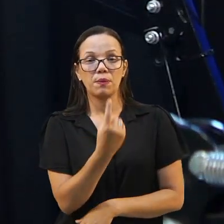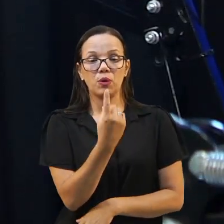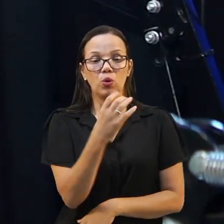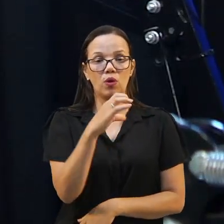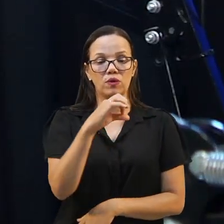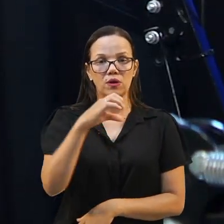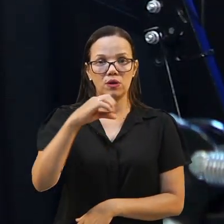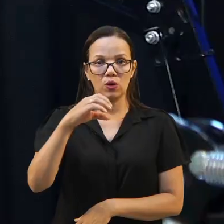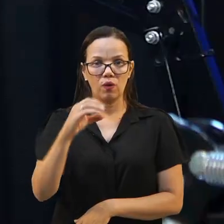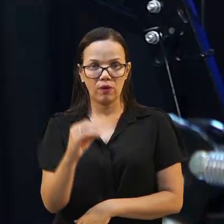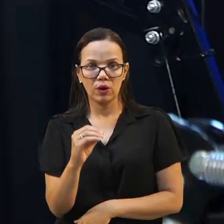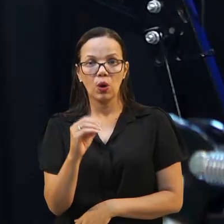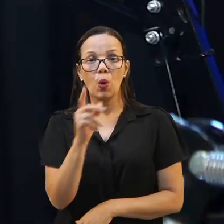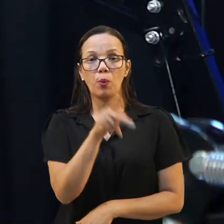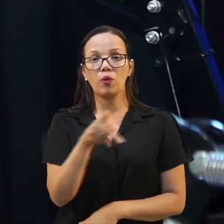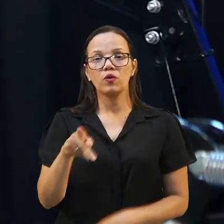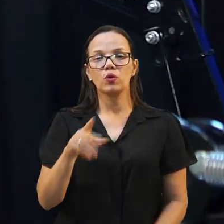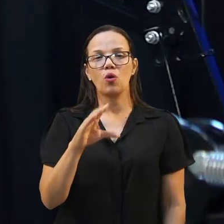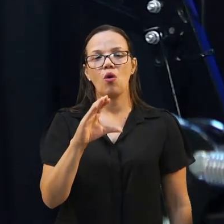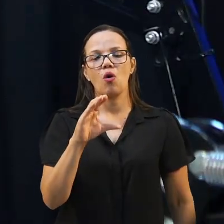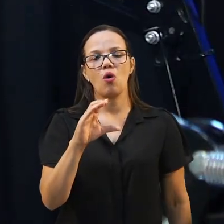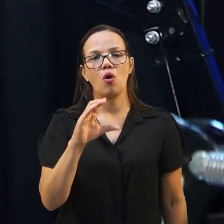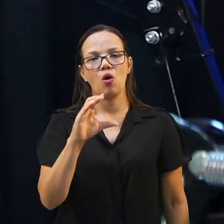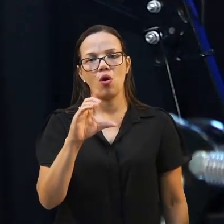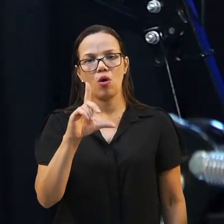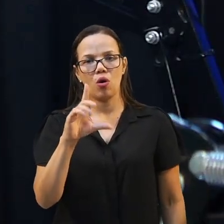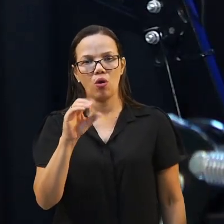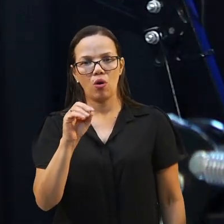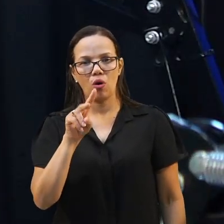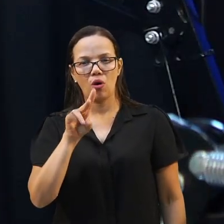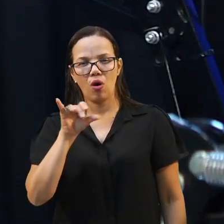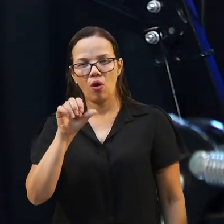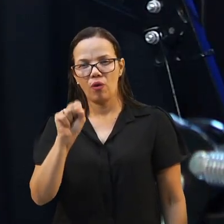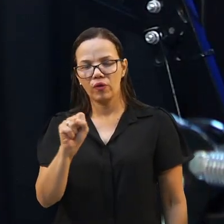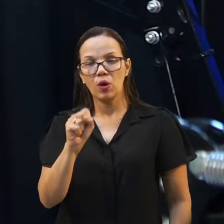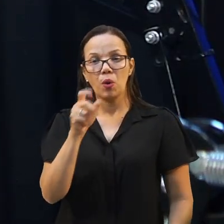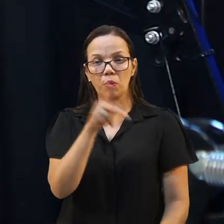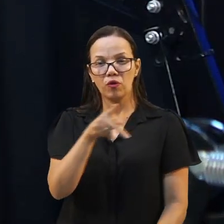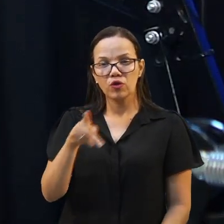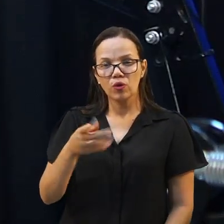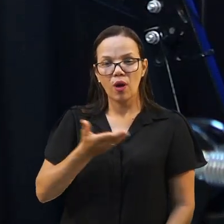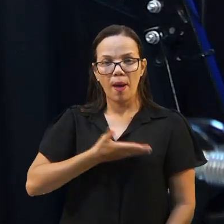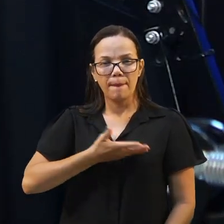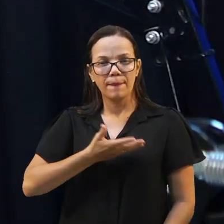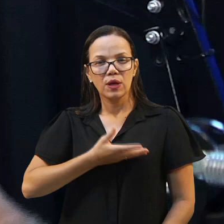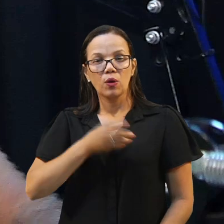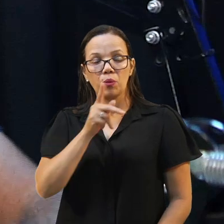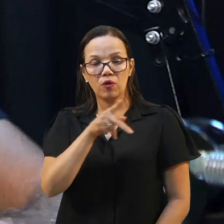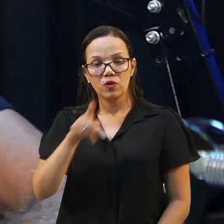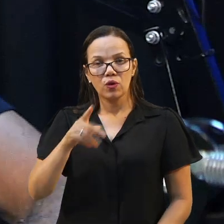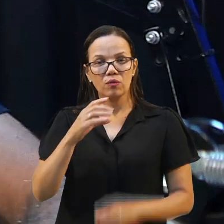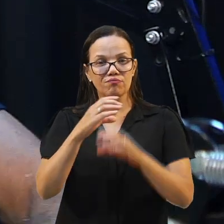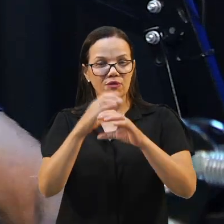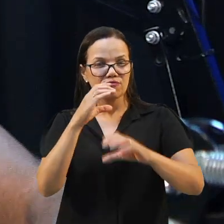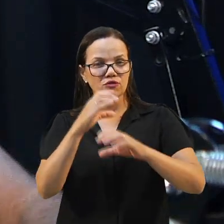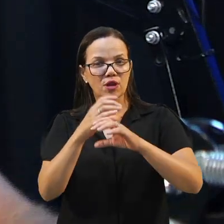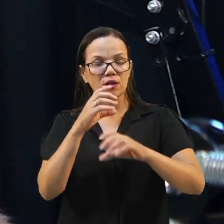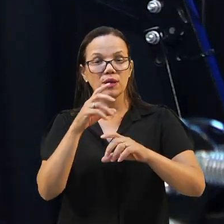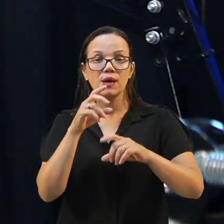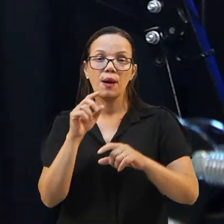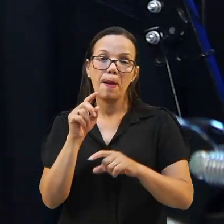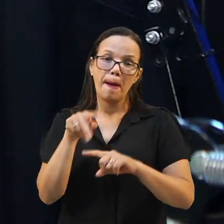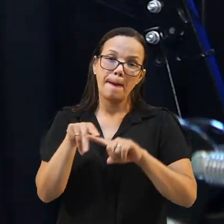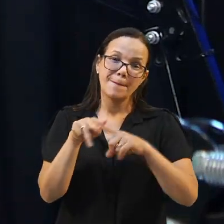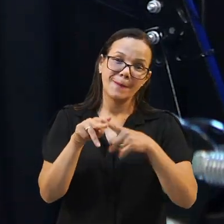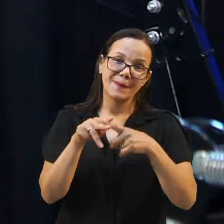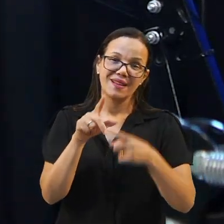professor Clóvis, companheiro nosso, professor da engenharia mecânica, teve a esposa acometida